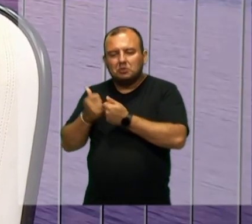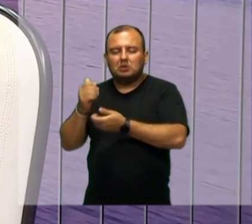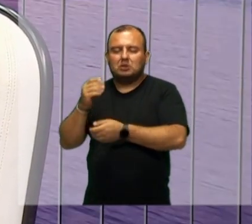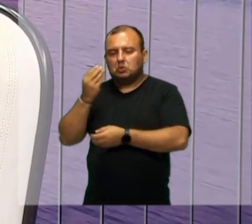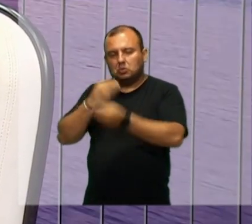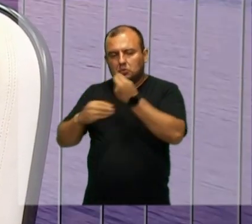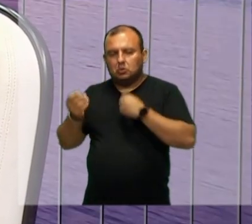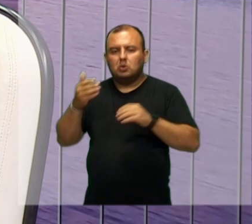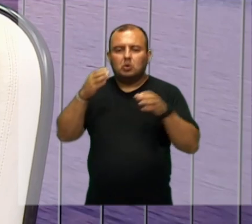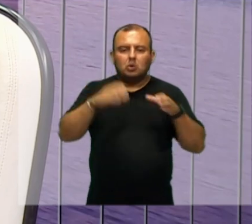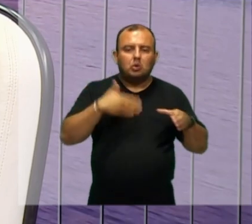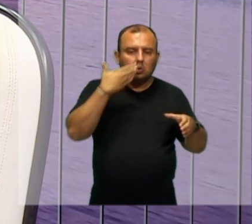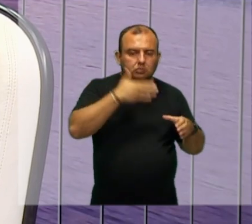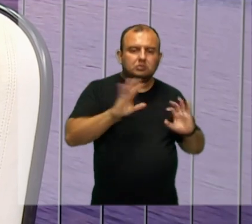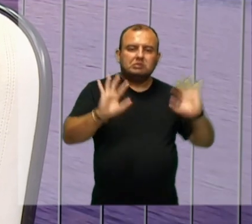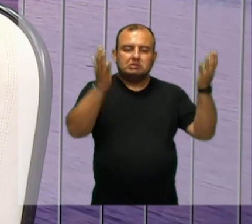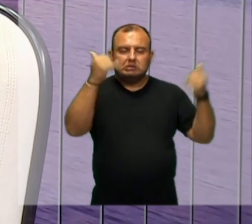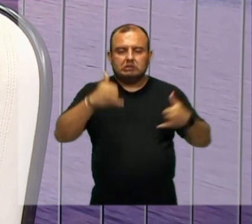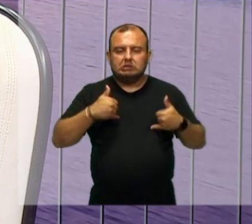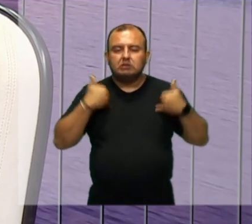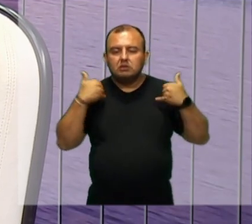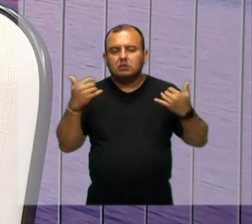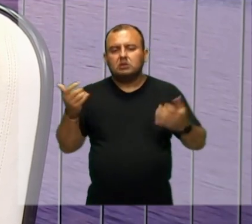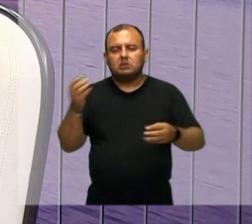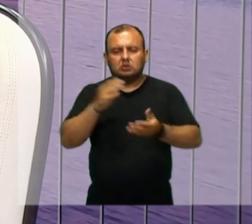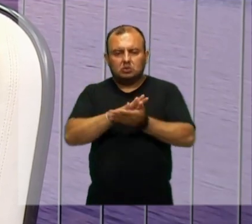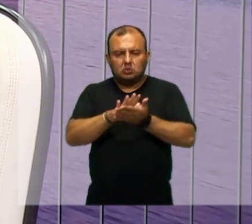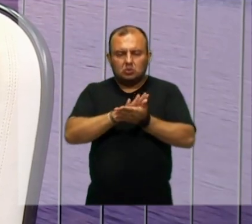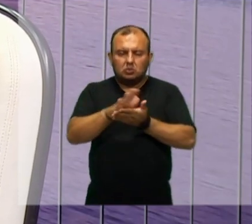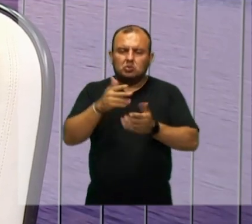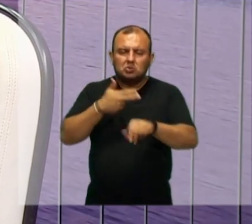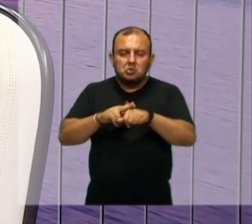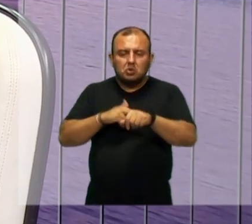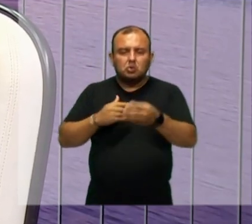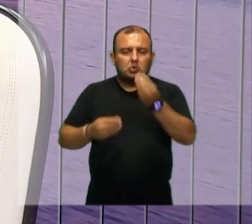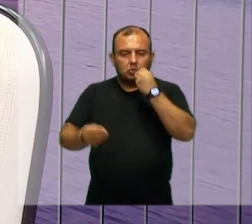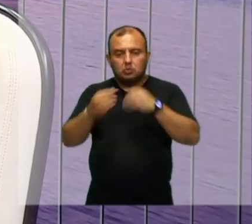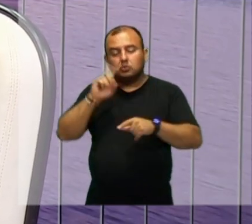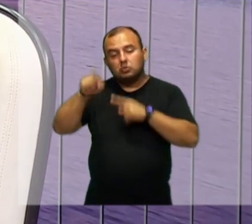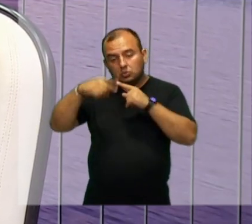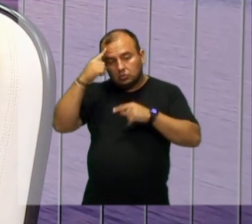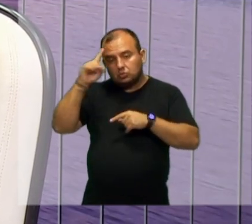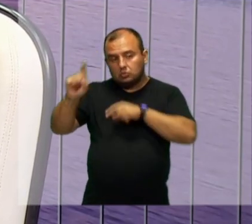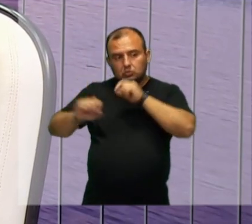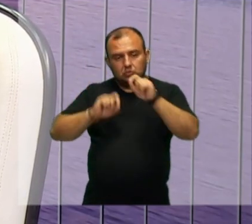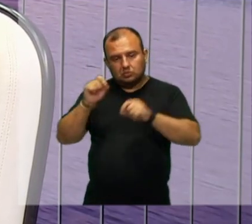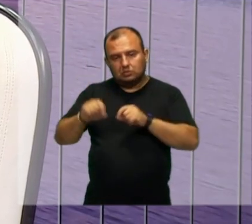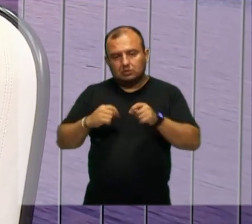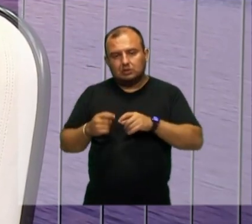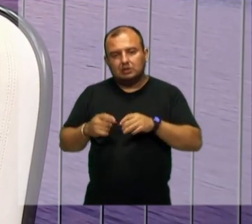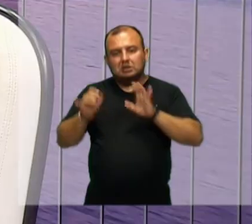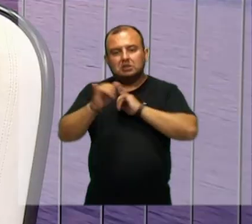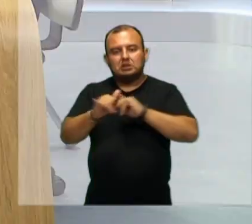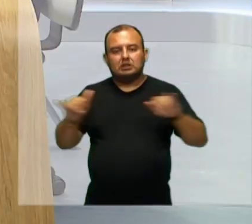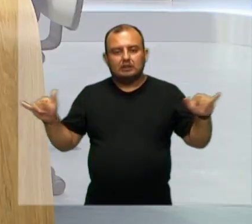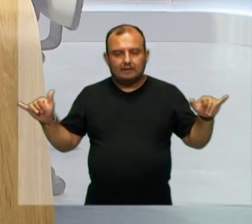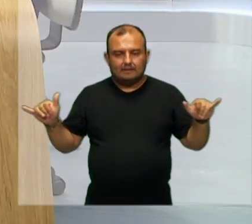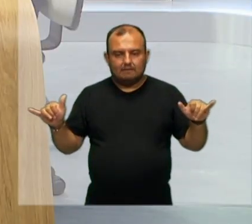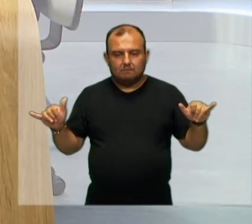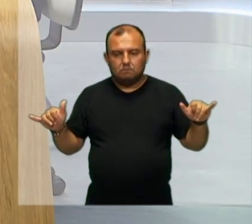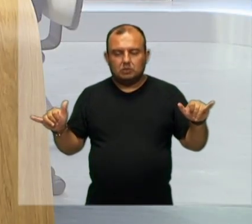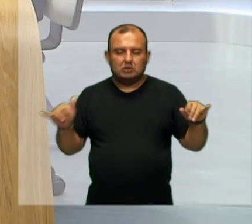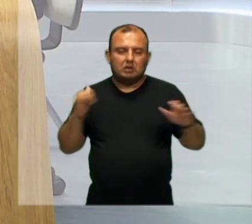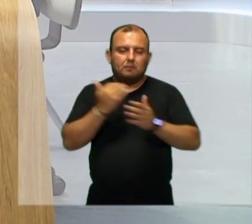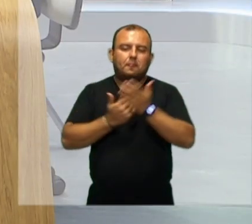Tem bolo, tem festa de aniversários, brigadeiro? Sim, porque eu sei que no outro dia aquela energia